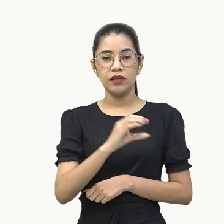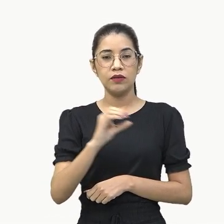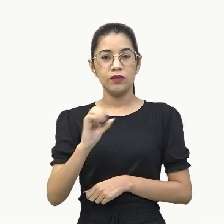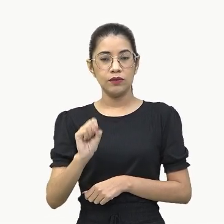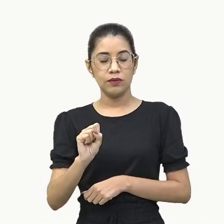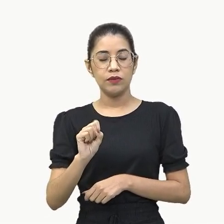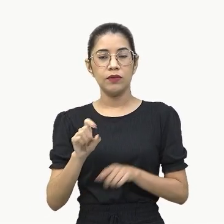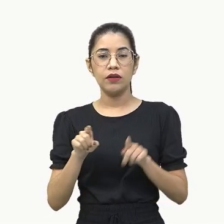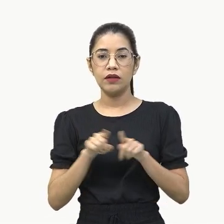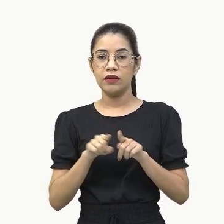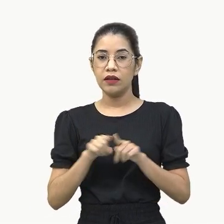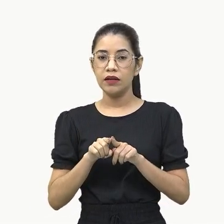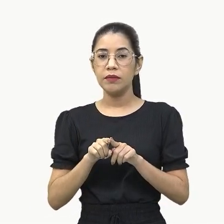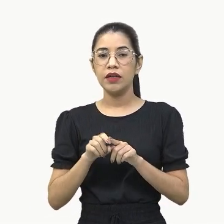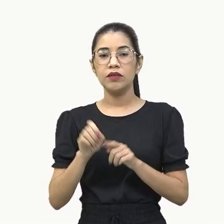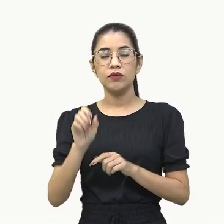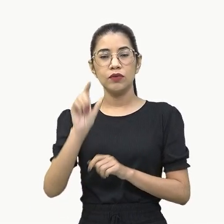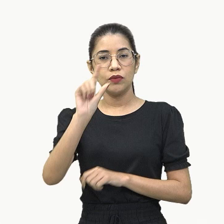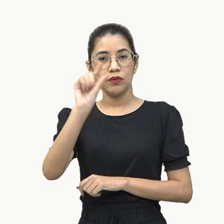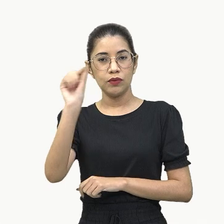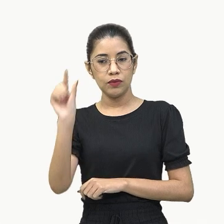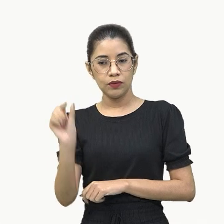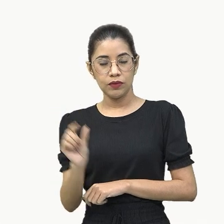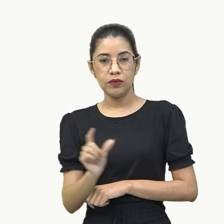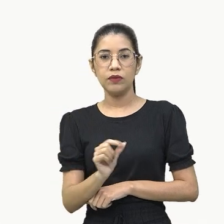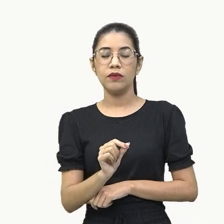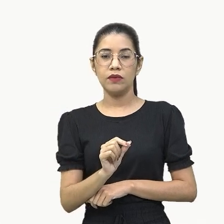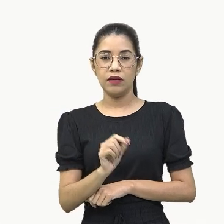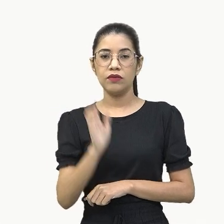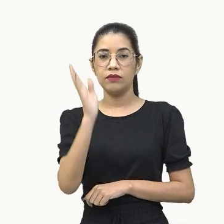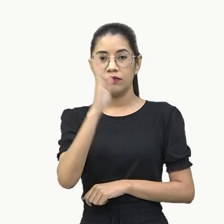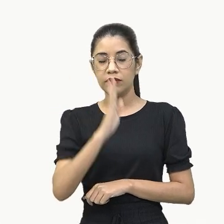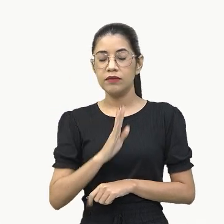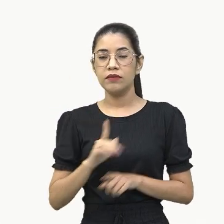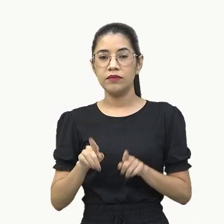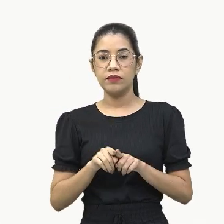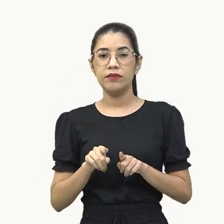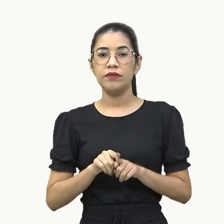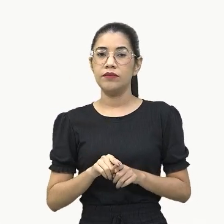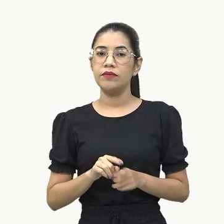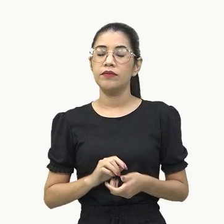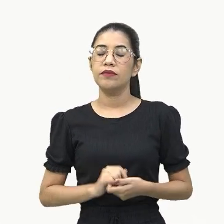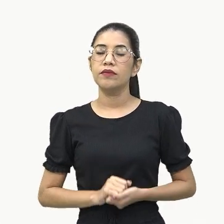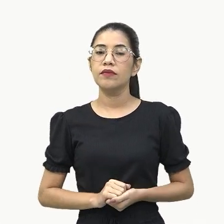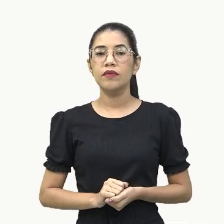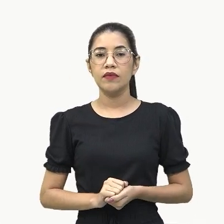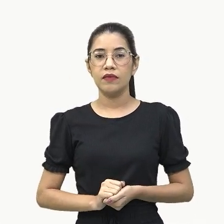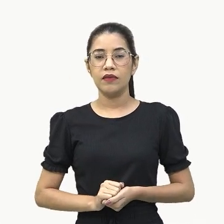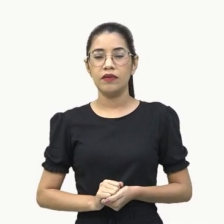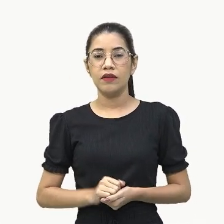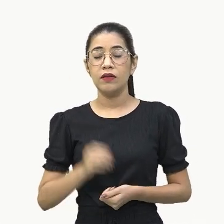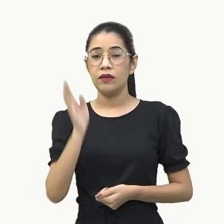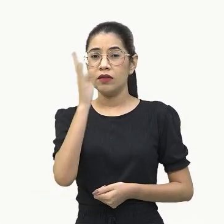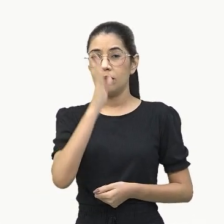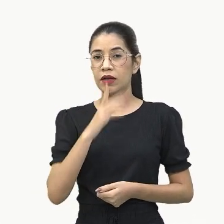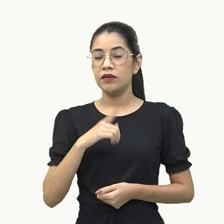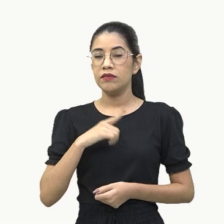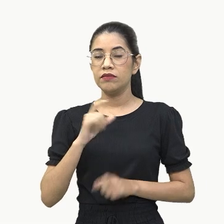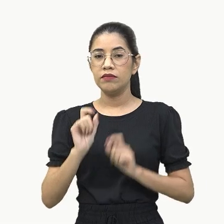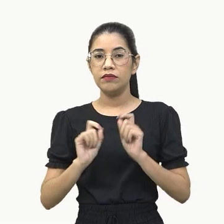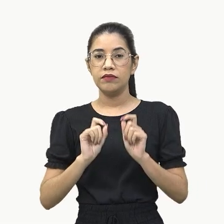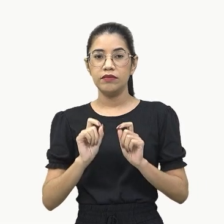e também na região litorânea do território brasileiro o Brasil ele possui aí nós vamos